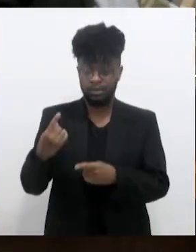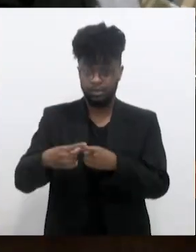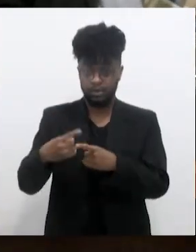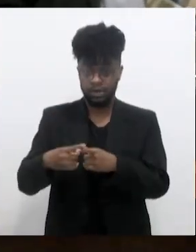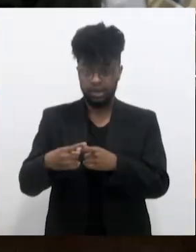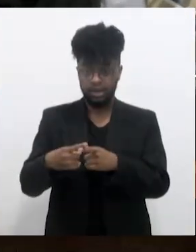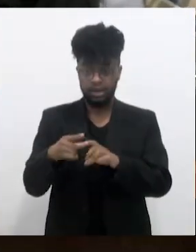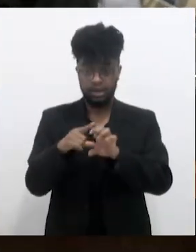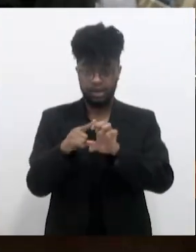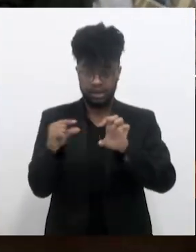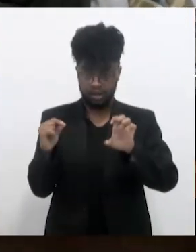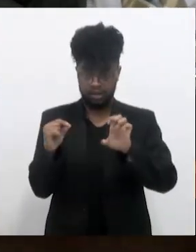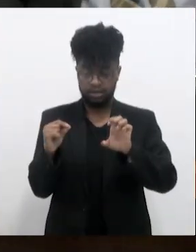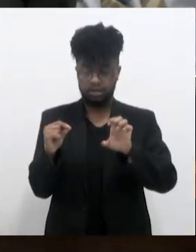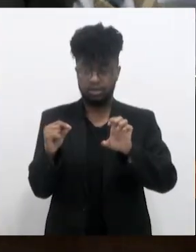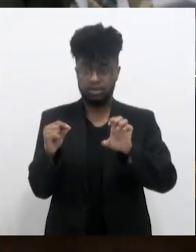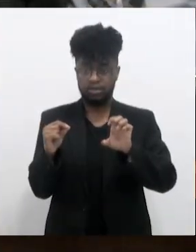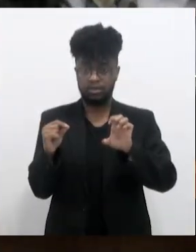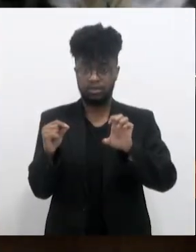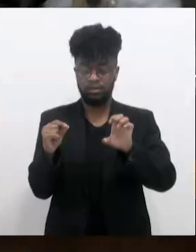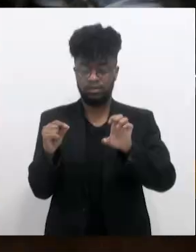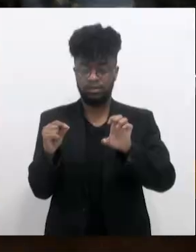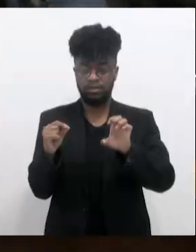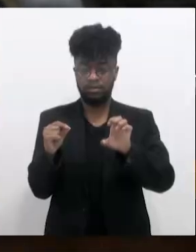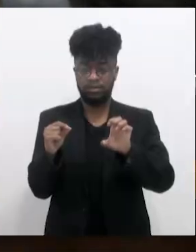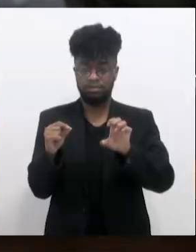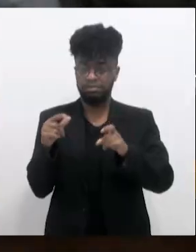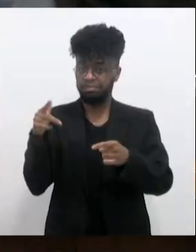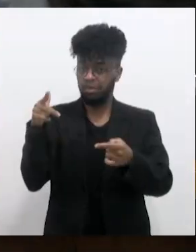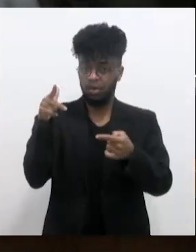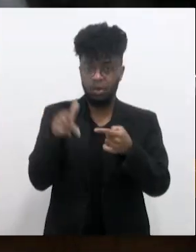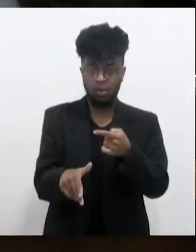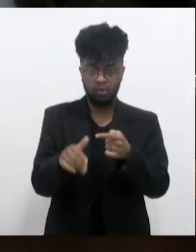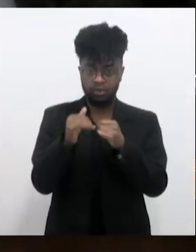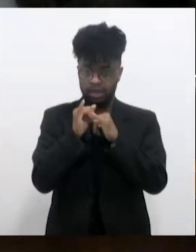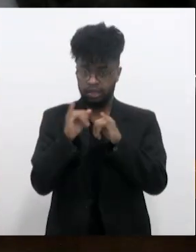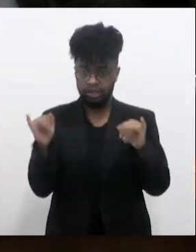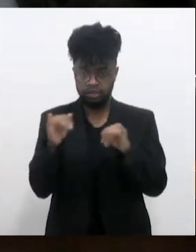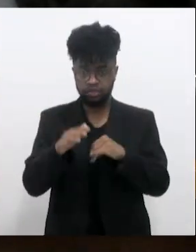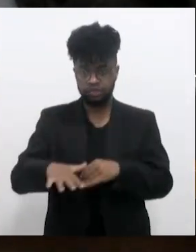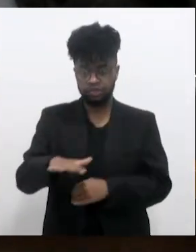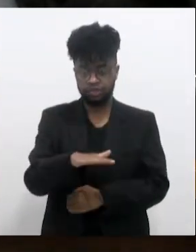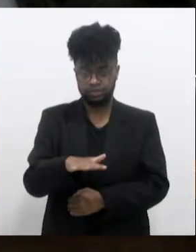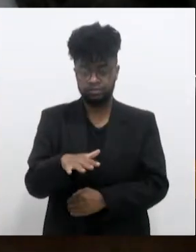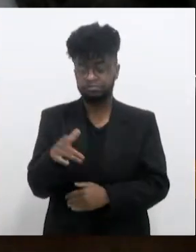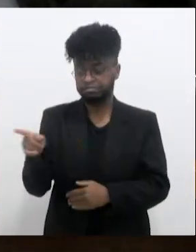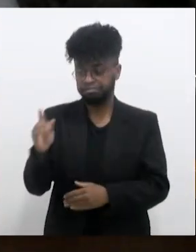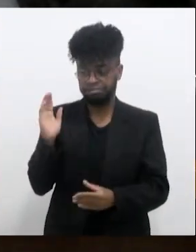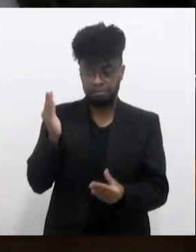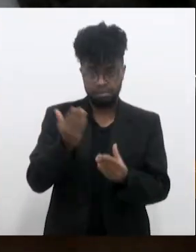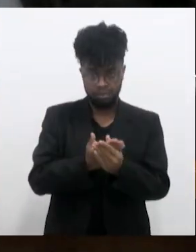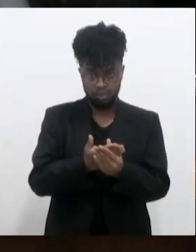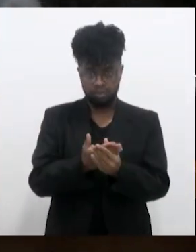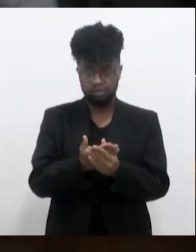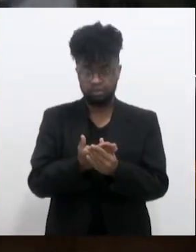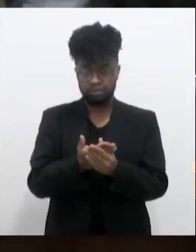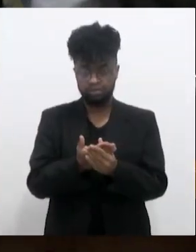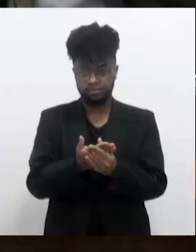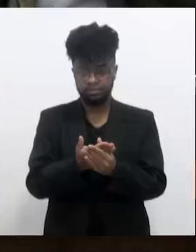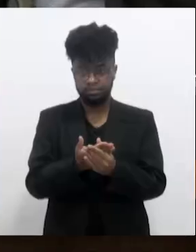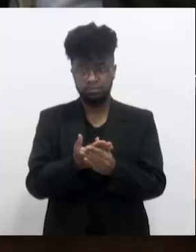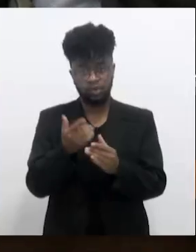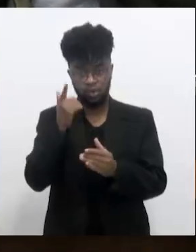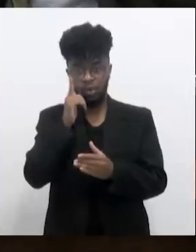Enel simplesmente fez o corte na região, ele entrou com uma ação,